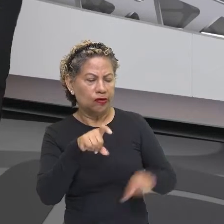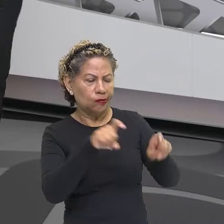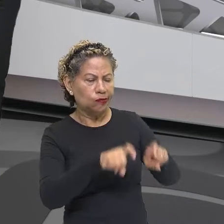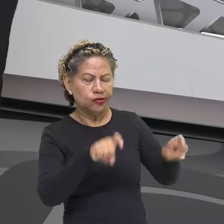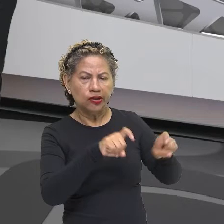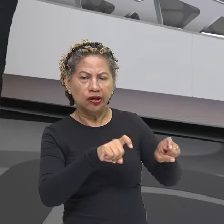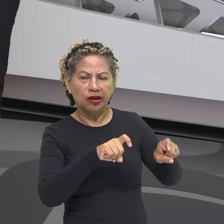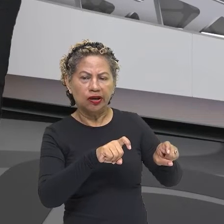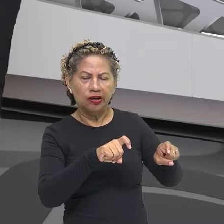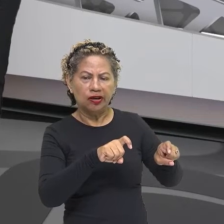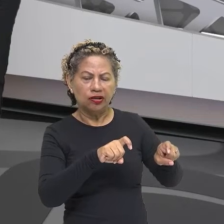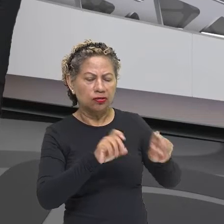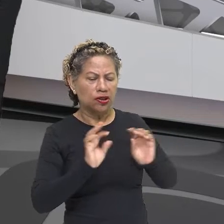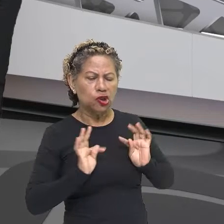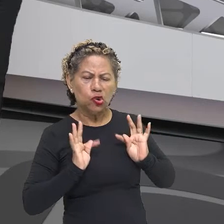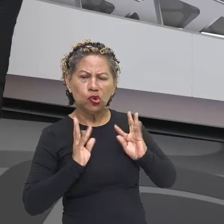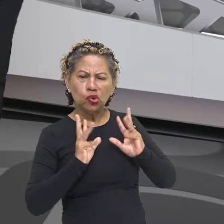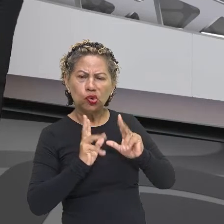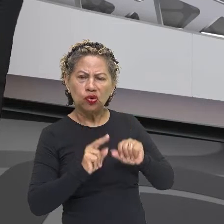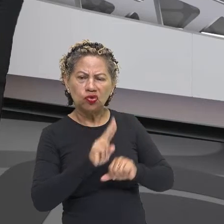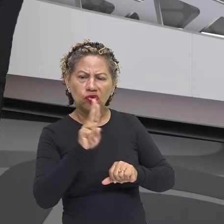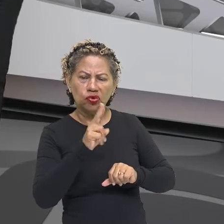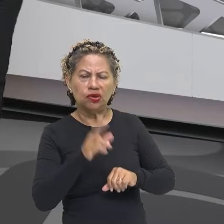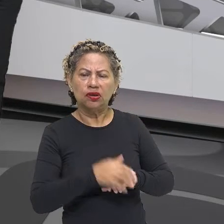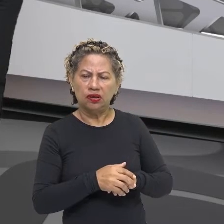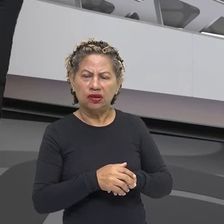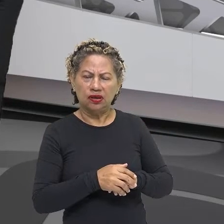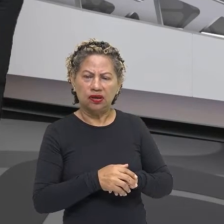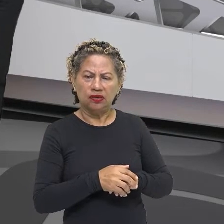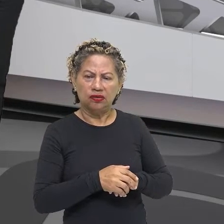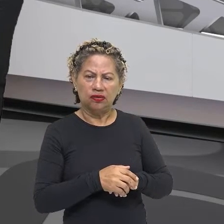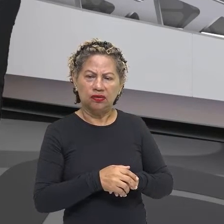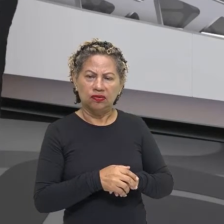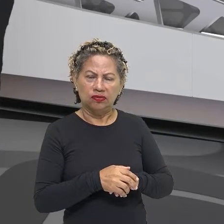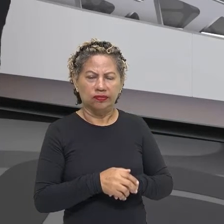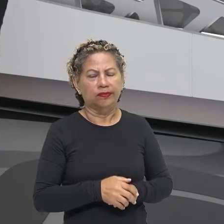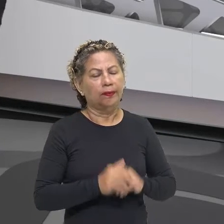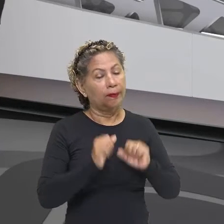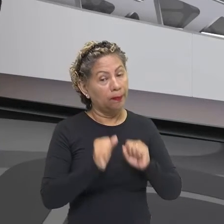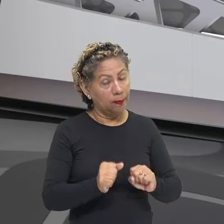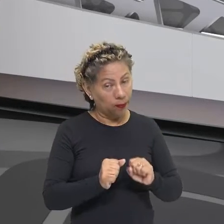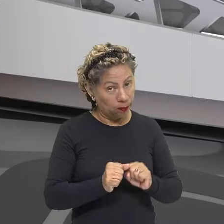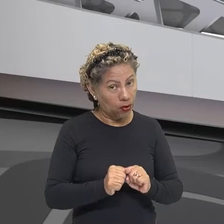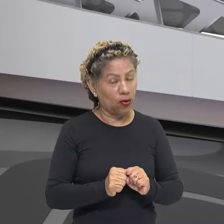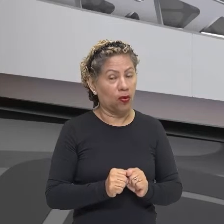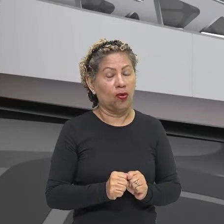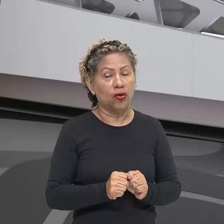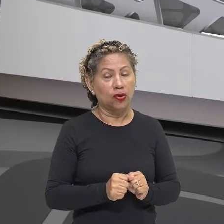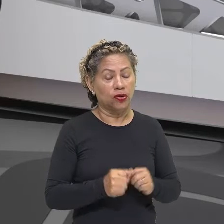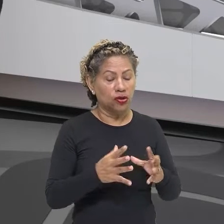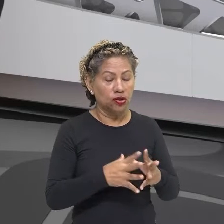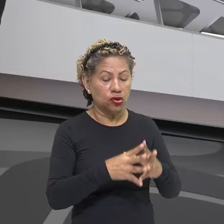por várias pessoas, ok? Então, como seria eu